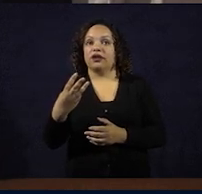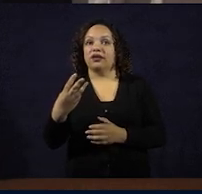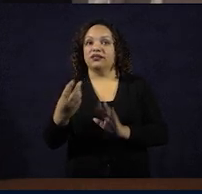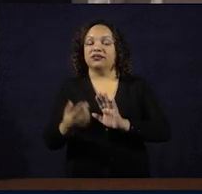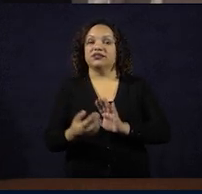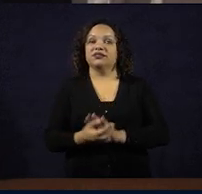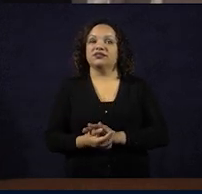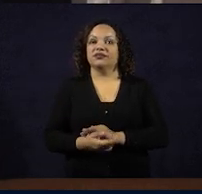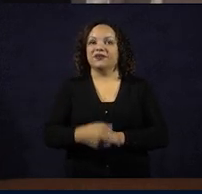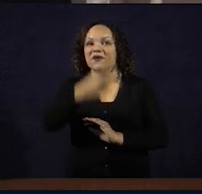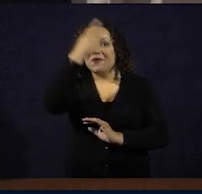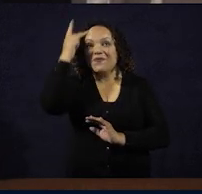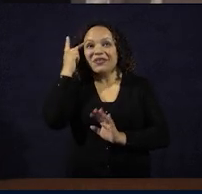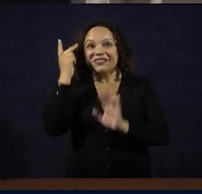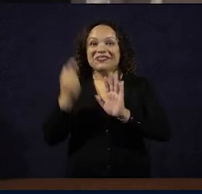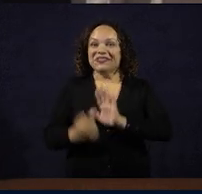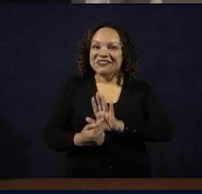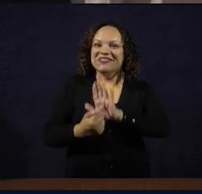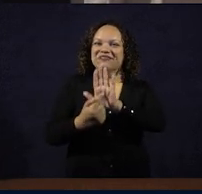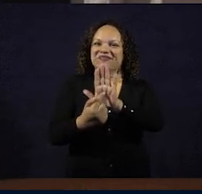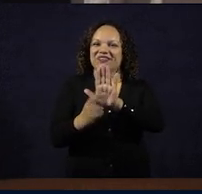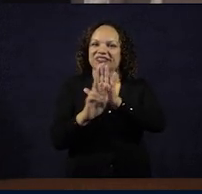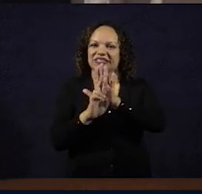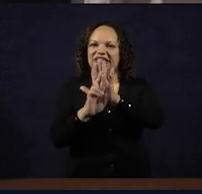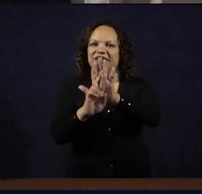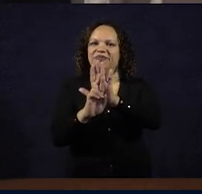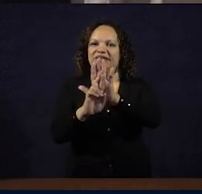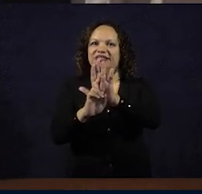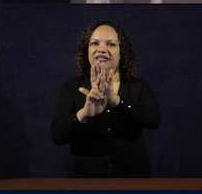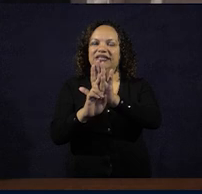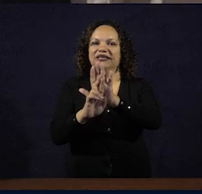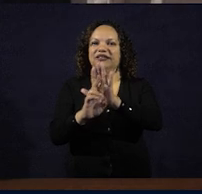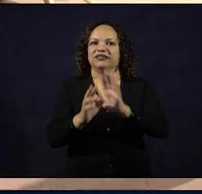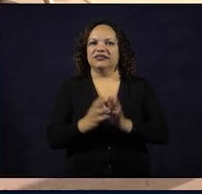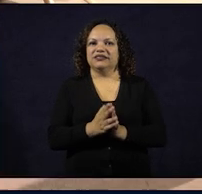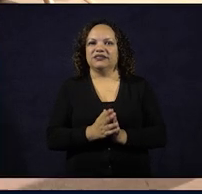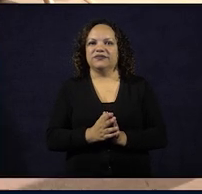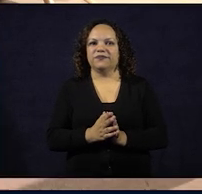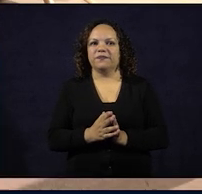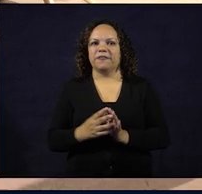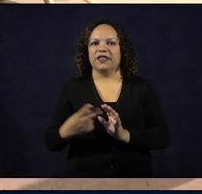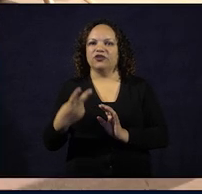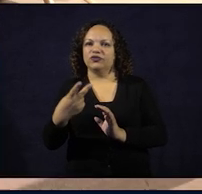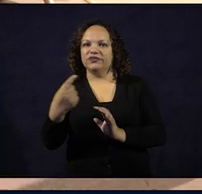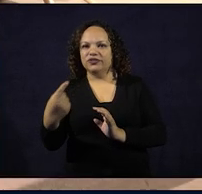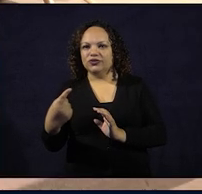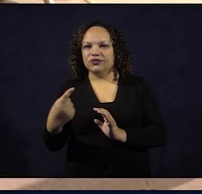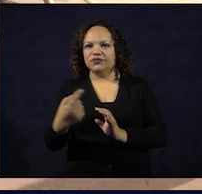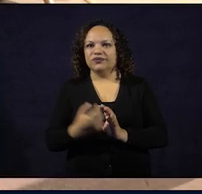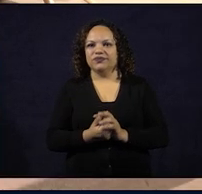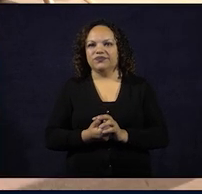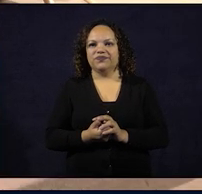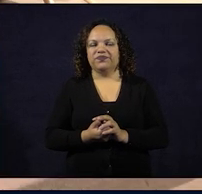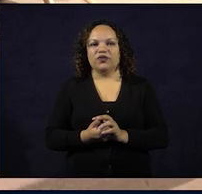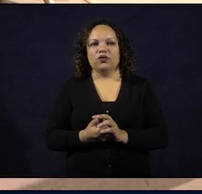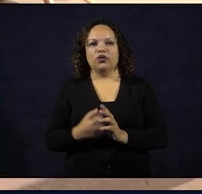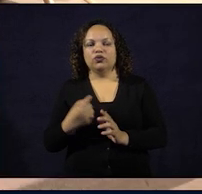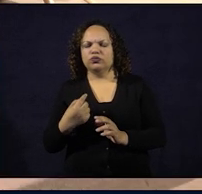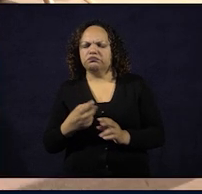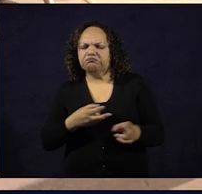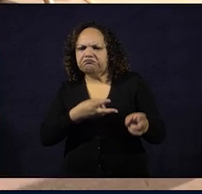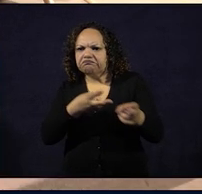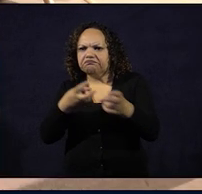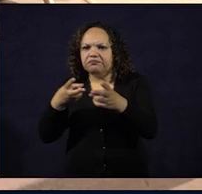representantes essa safra né se eu posso colocar fazer o trocadilho aqui na safra de 21 então quando a gente